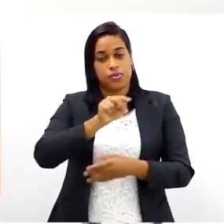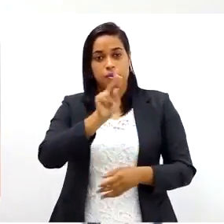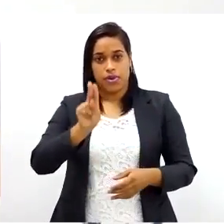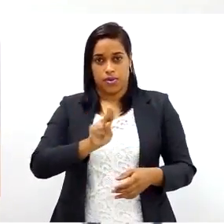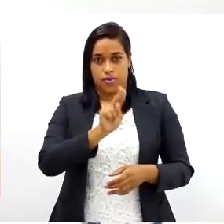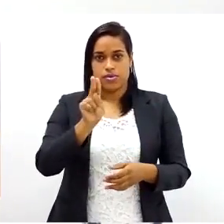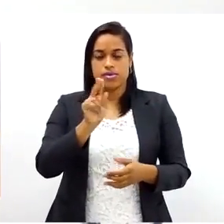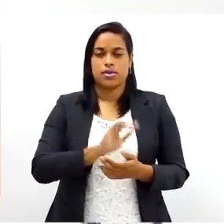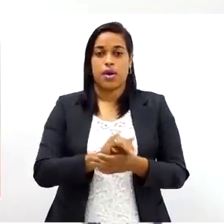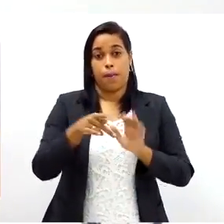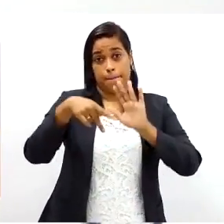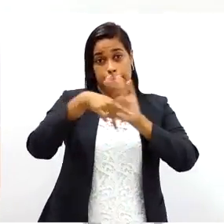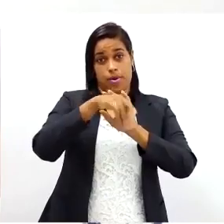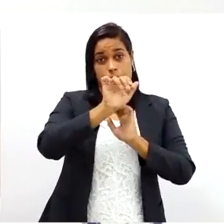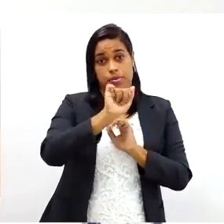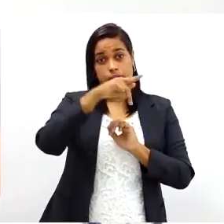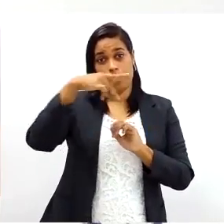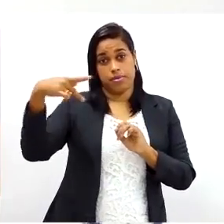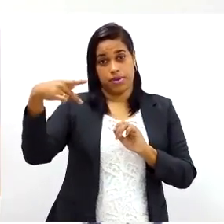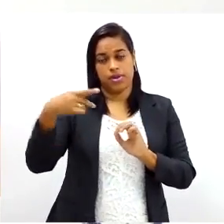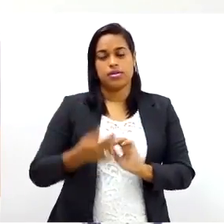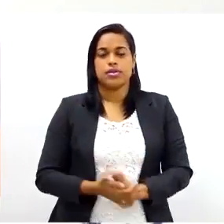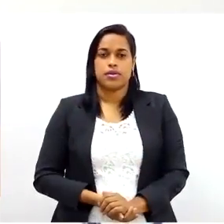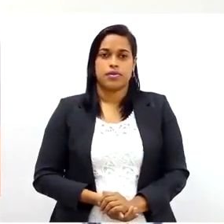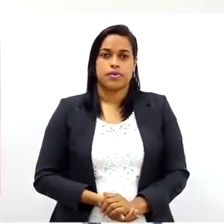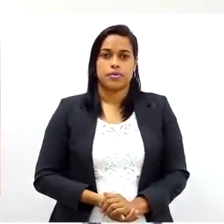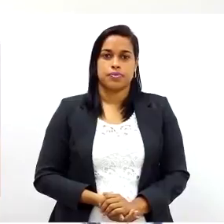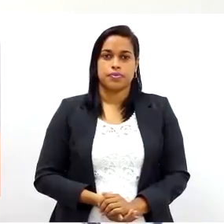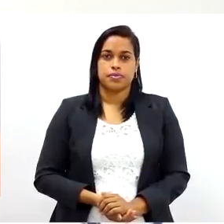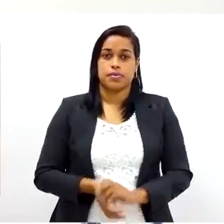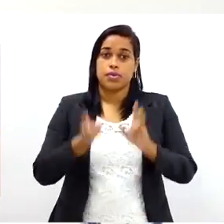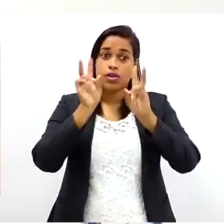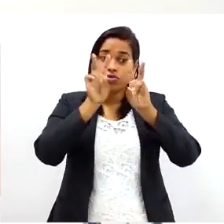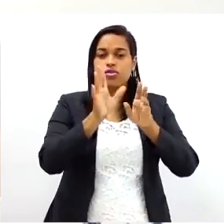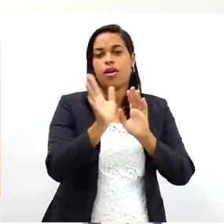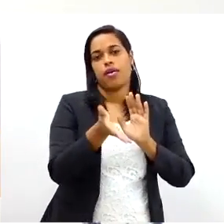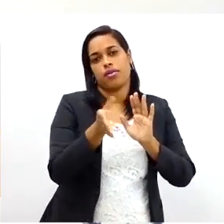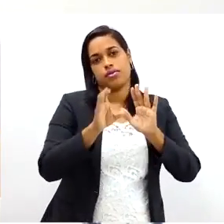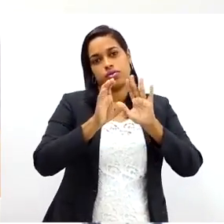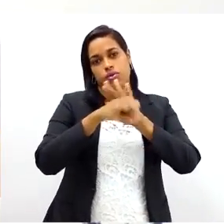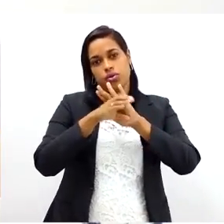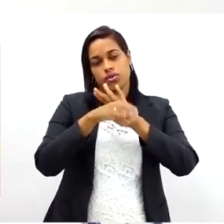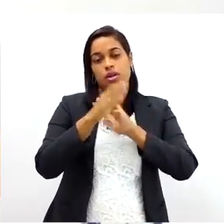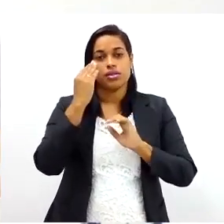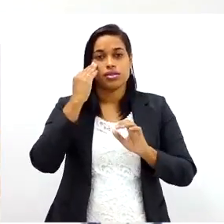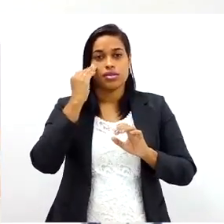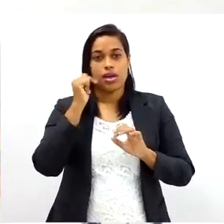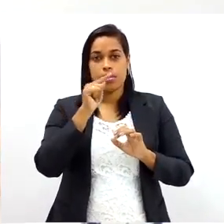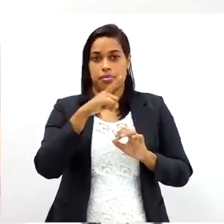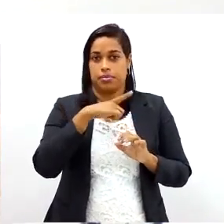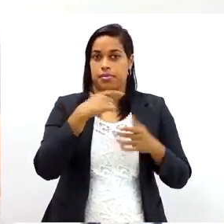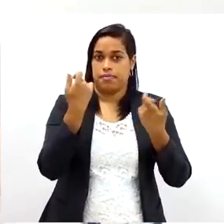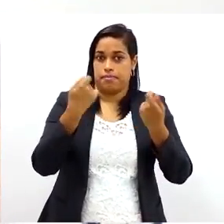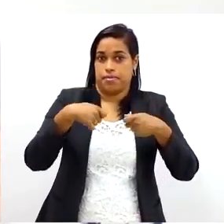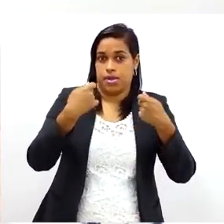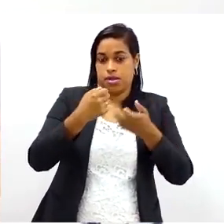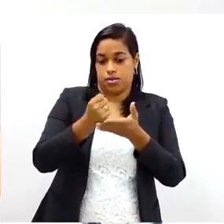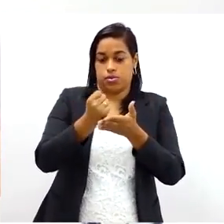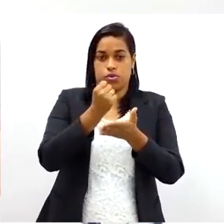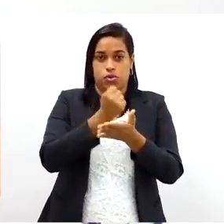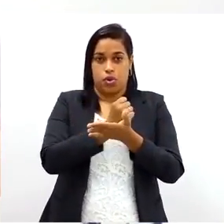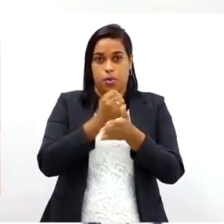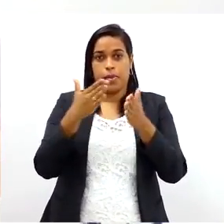usar o aplicativo. Então, uma vez que a gente viu esses conceitos, a gente sabe agora que temos que fazer um documento